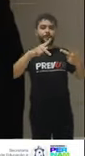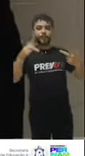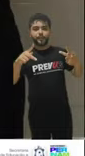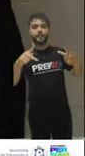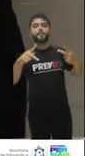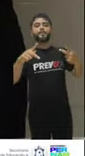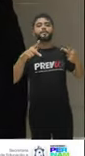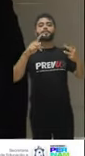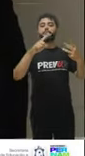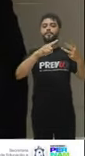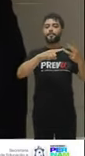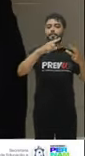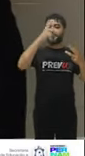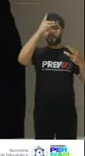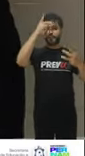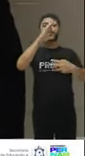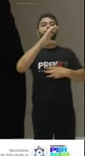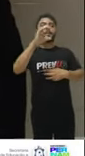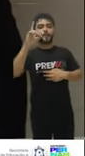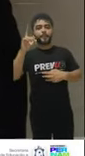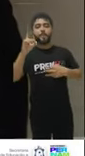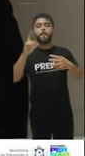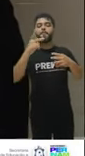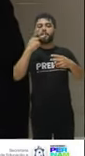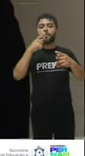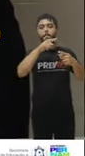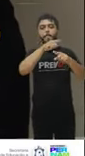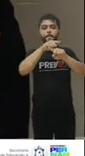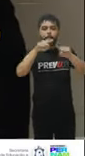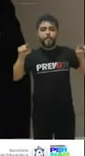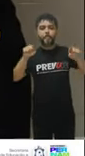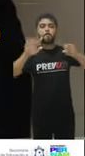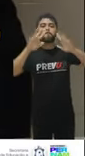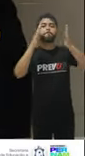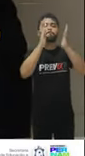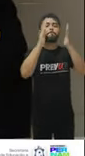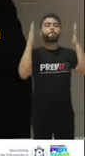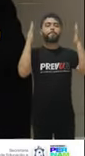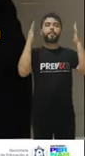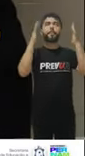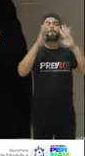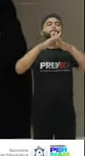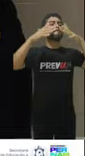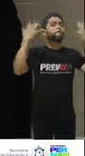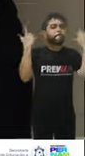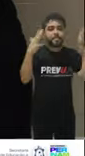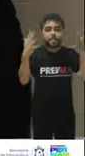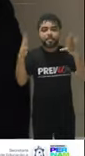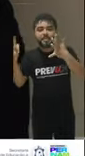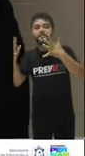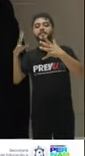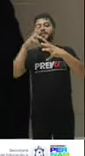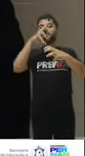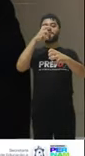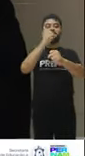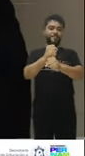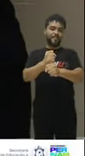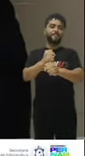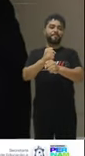coordenação, eu diria: parabéns. Parabéns pela força, pela